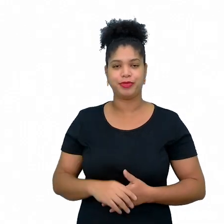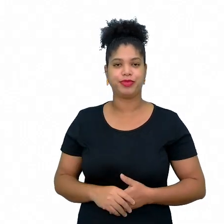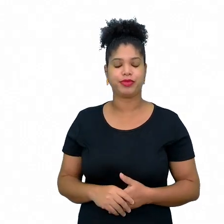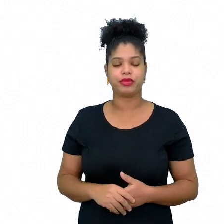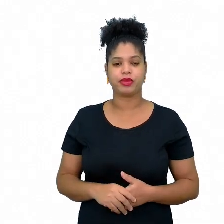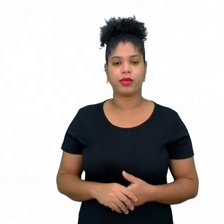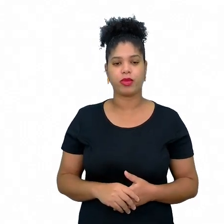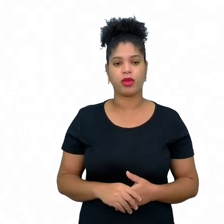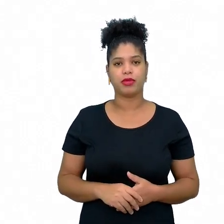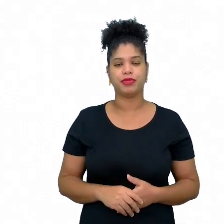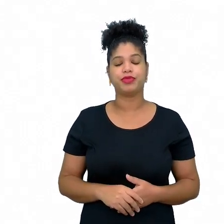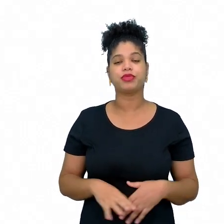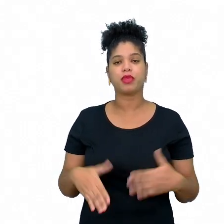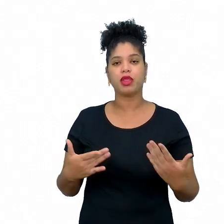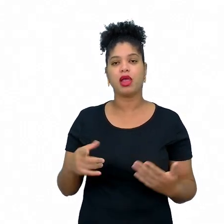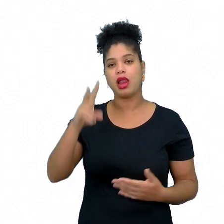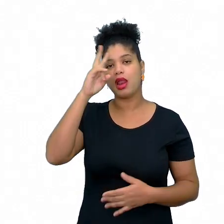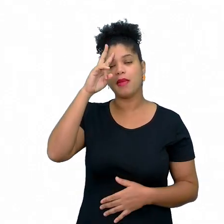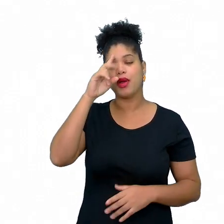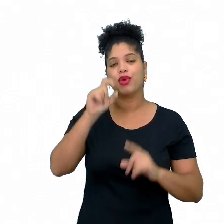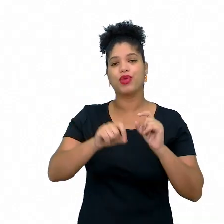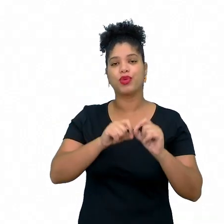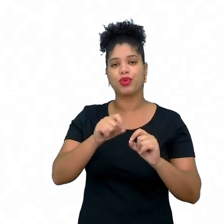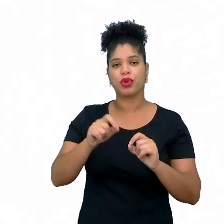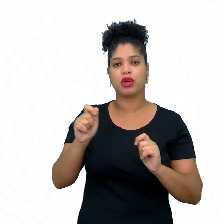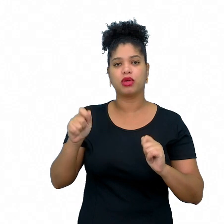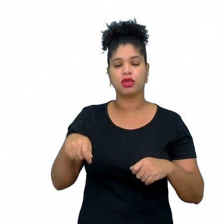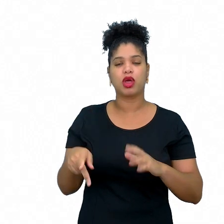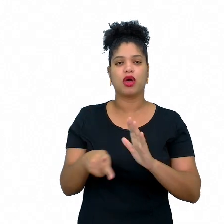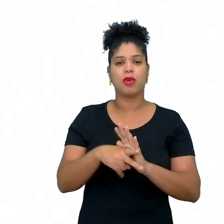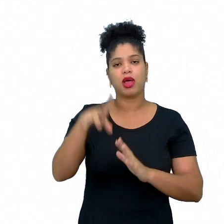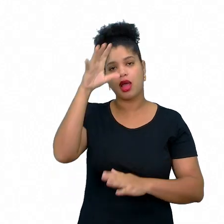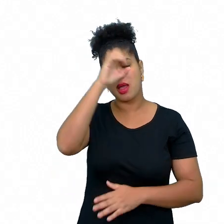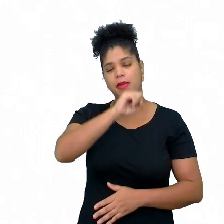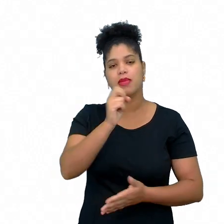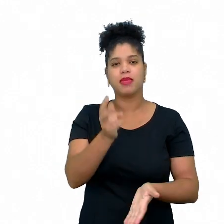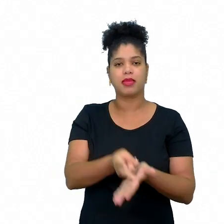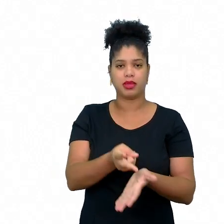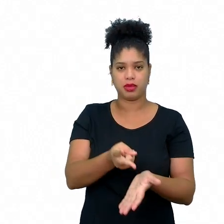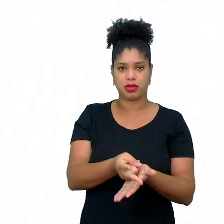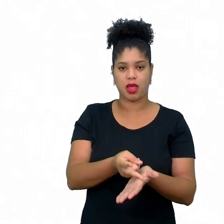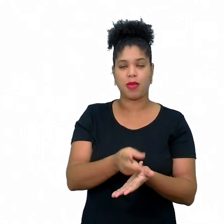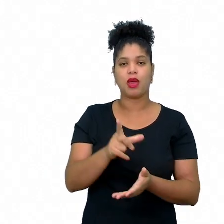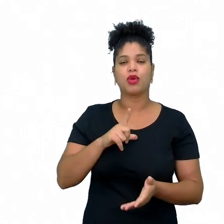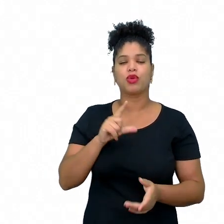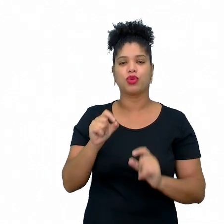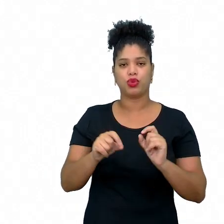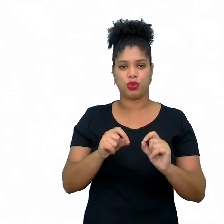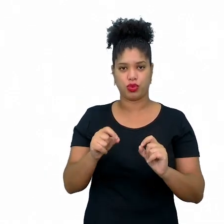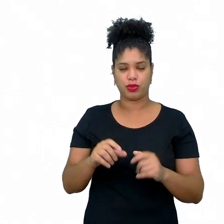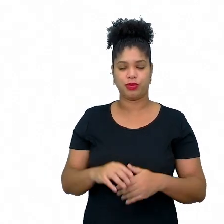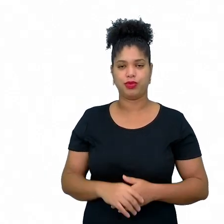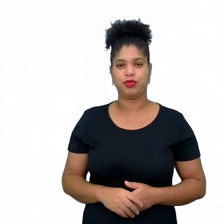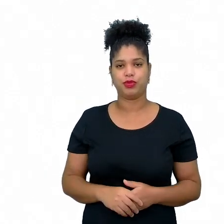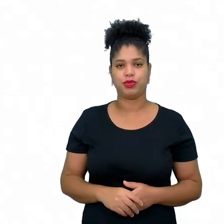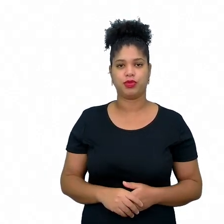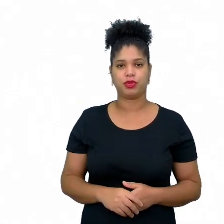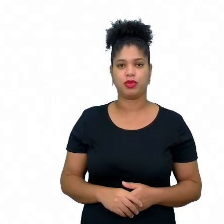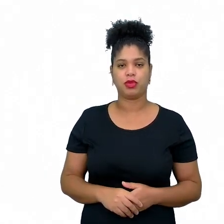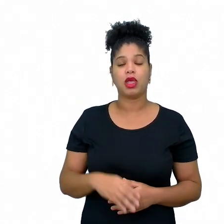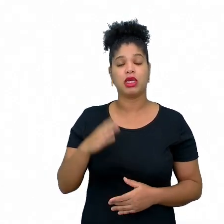Bom, vamos fazer aqui uma retomada, né? Lá no Aprender Sempre, nós temos